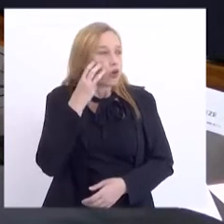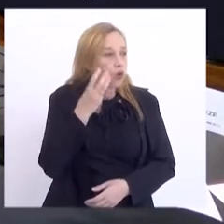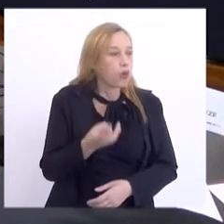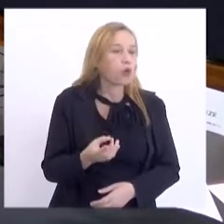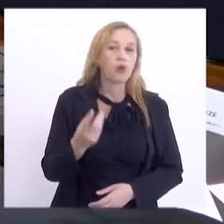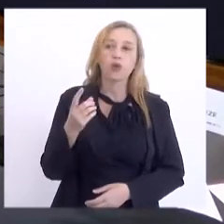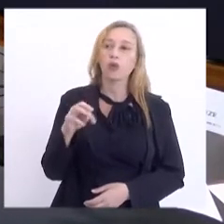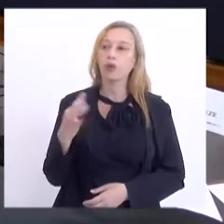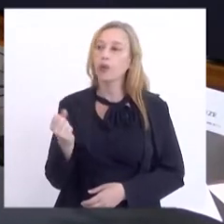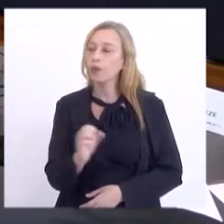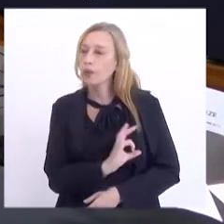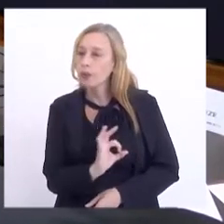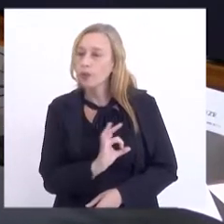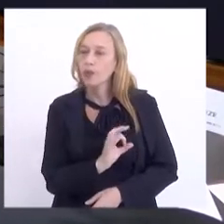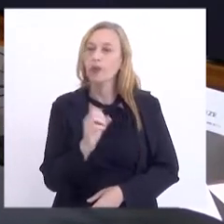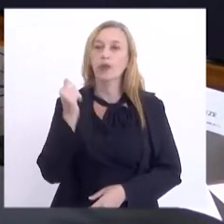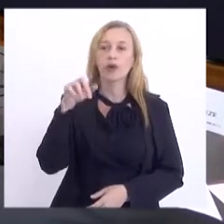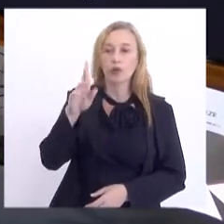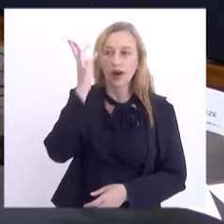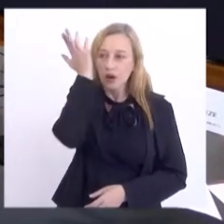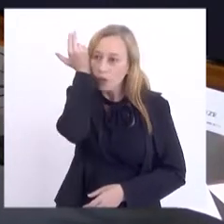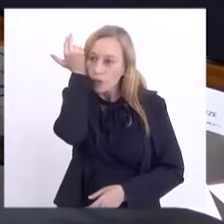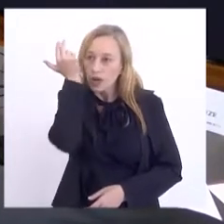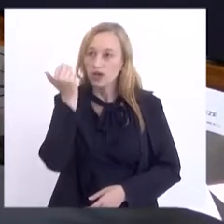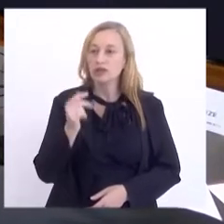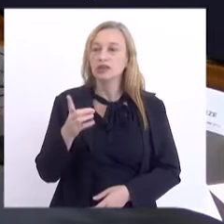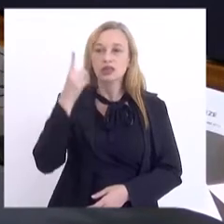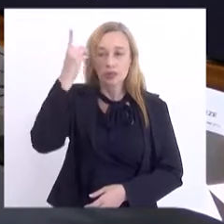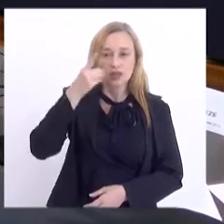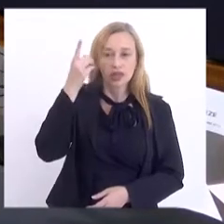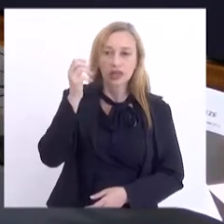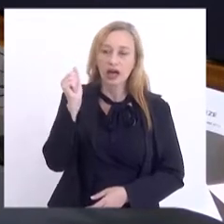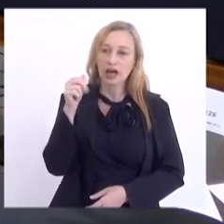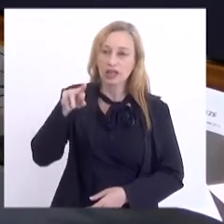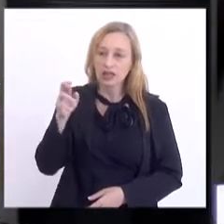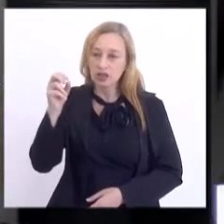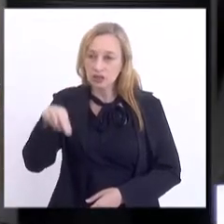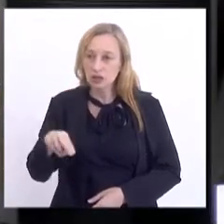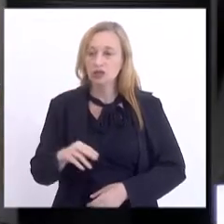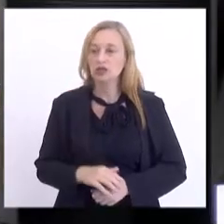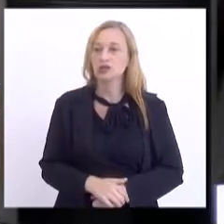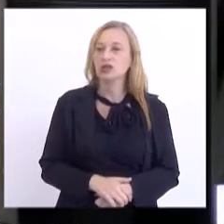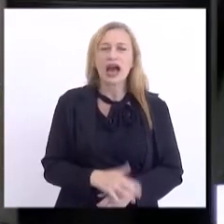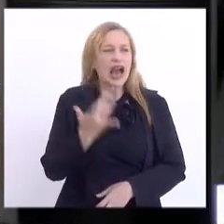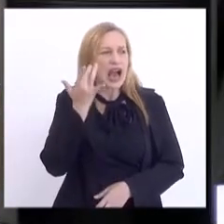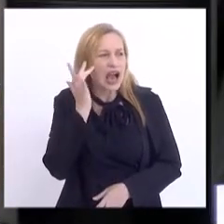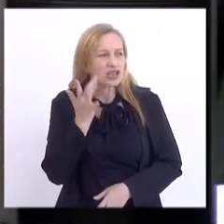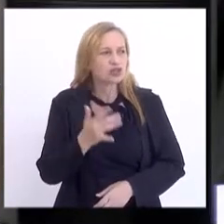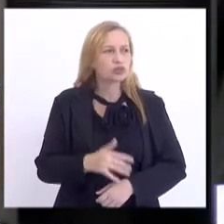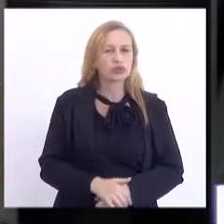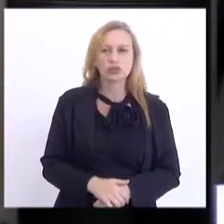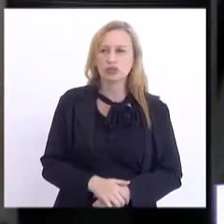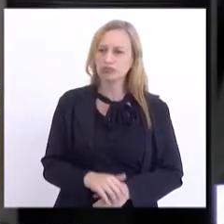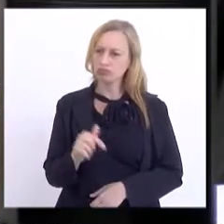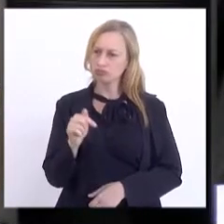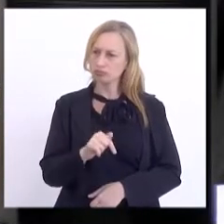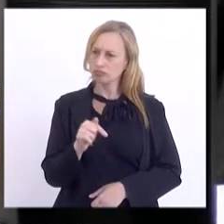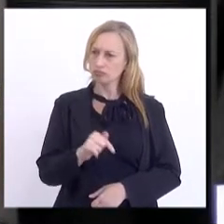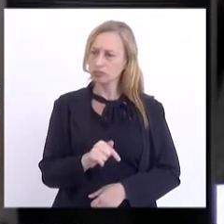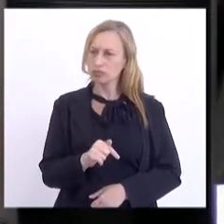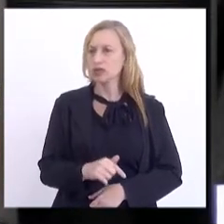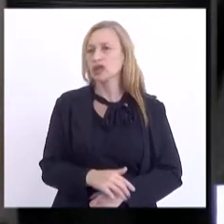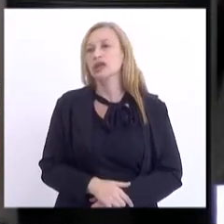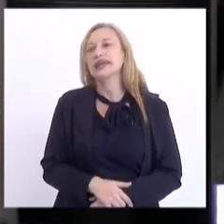deputada Martha Rocha deputada nenhum marcou ele Deputado Anderson Moraes acho que aqui